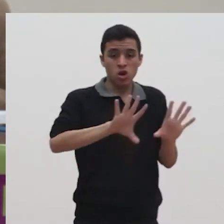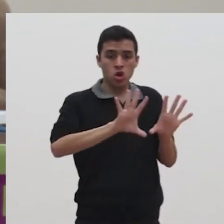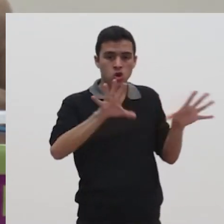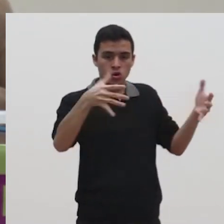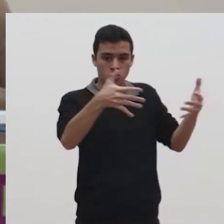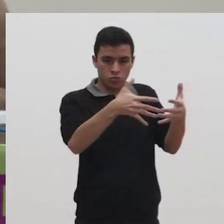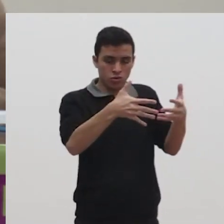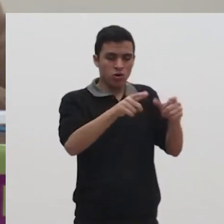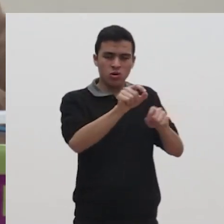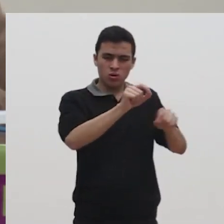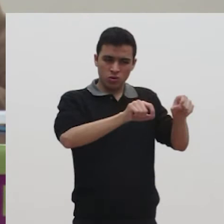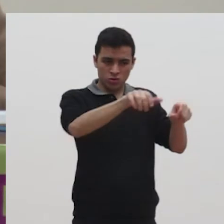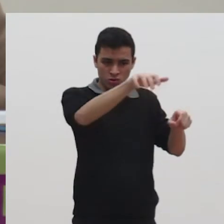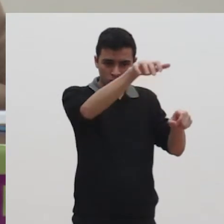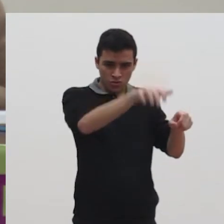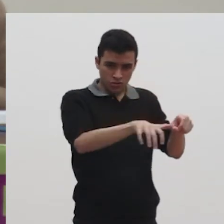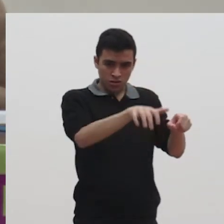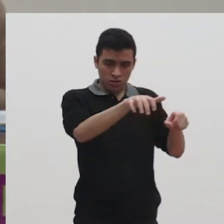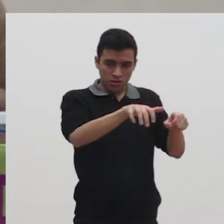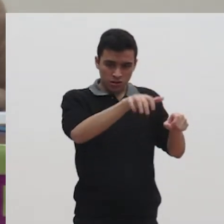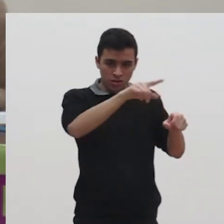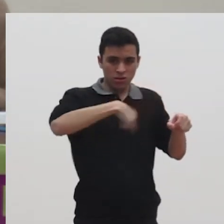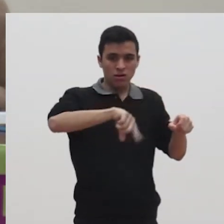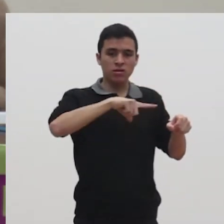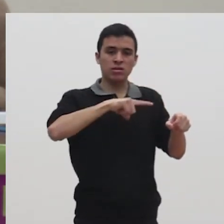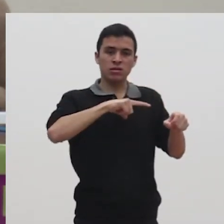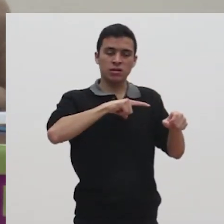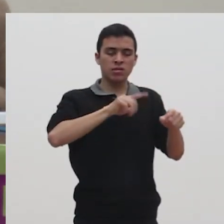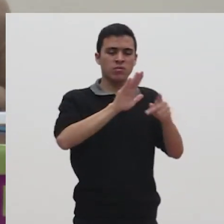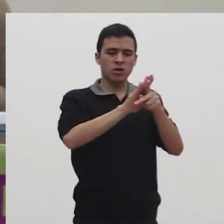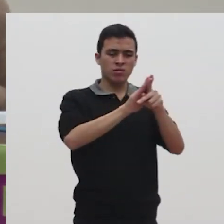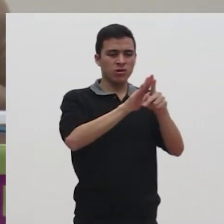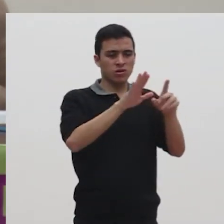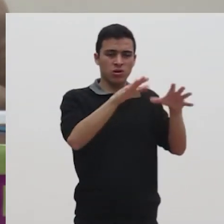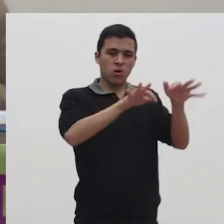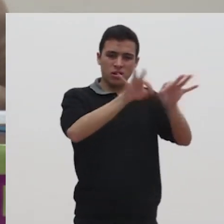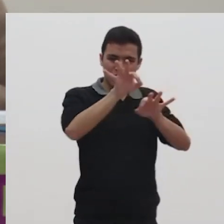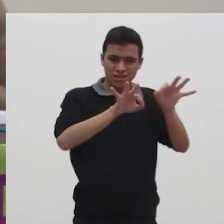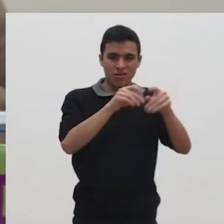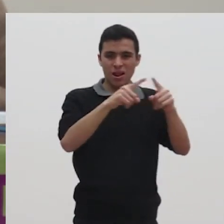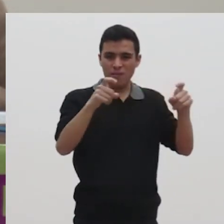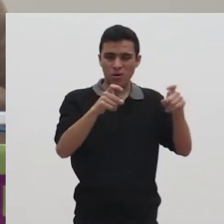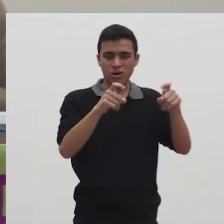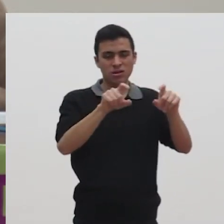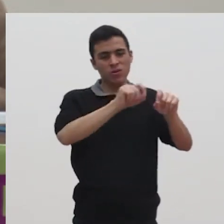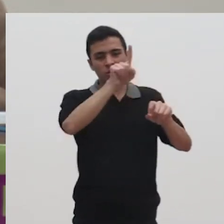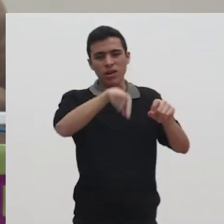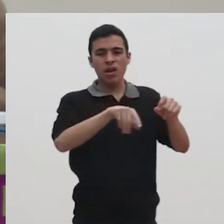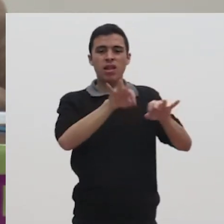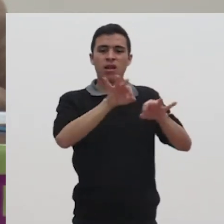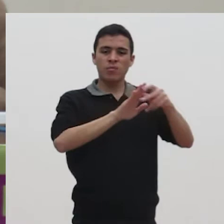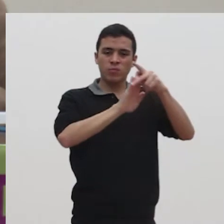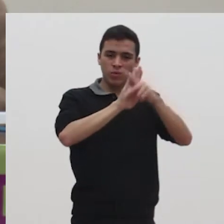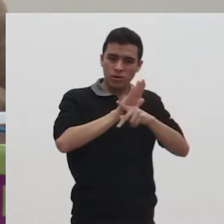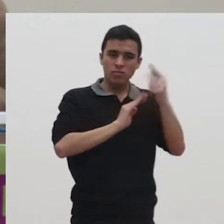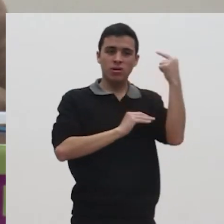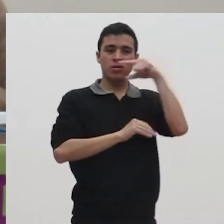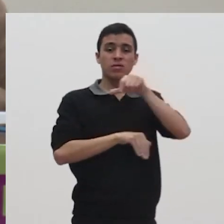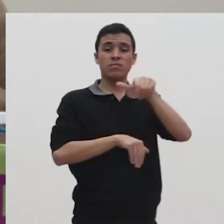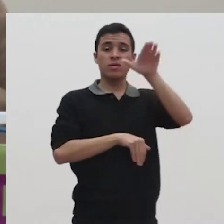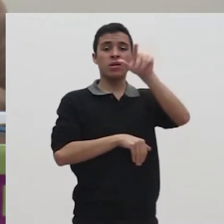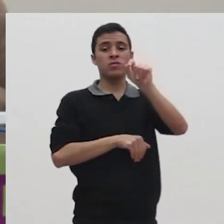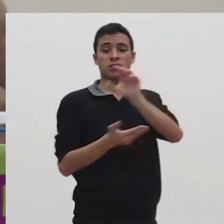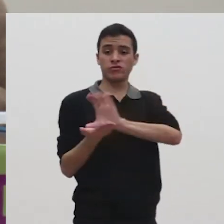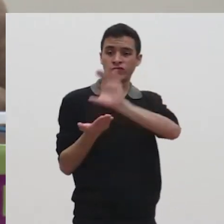e o condomínio, o CEDIM, que é outro condomínio de laboratório, está sendo elaborado um projeto para conseguir